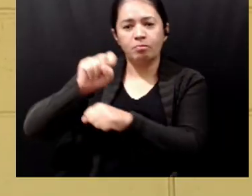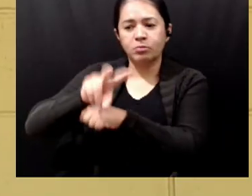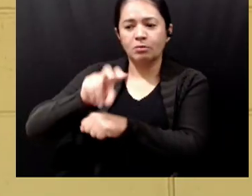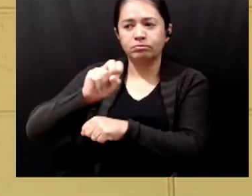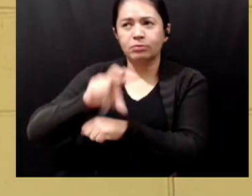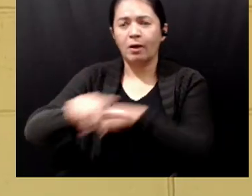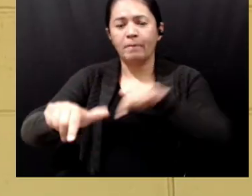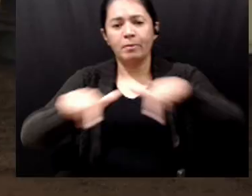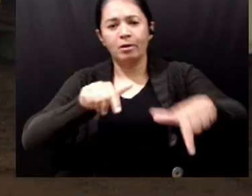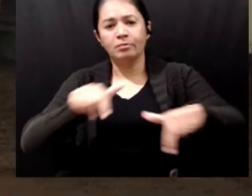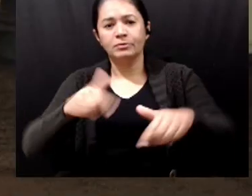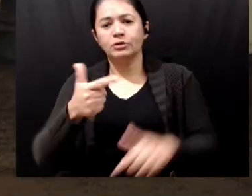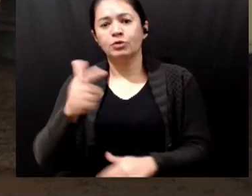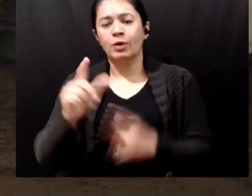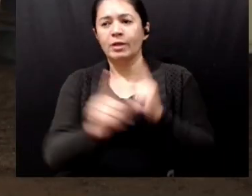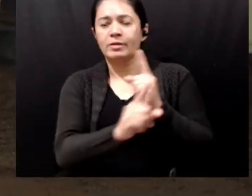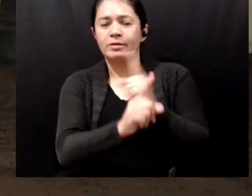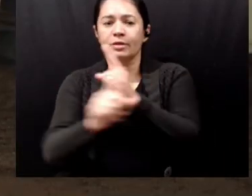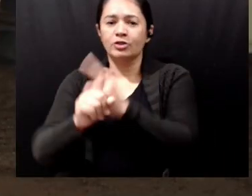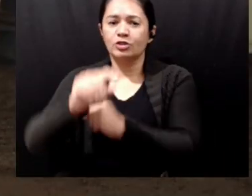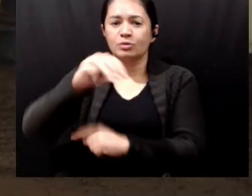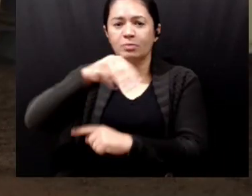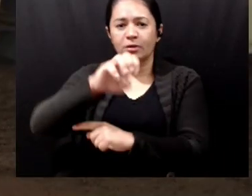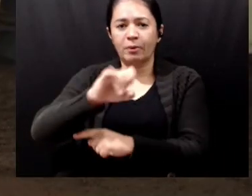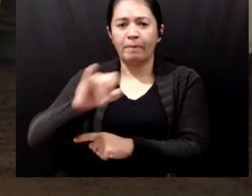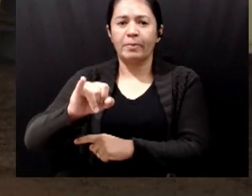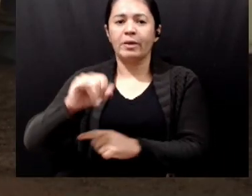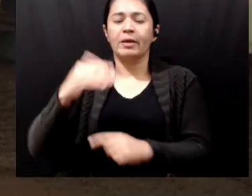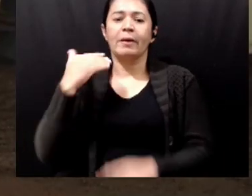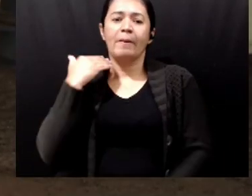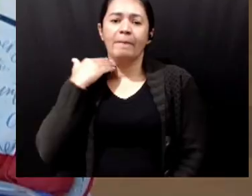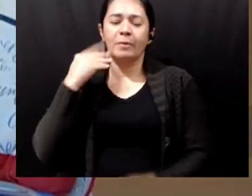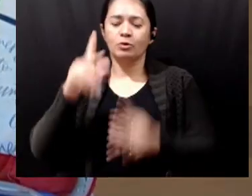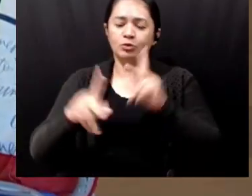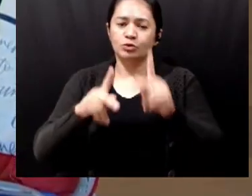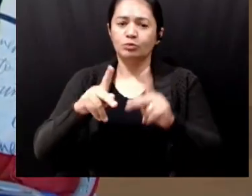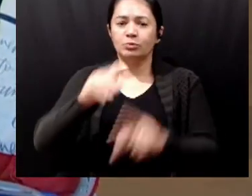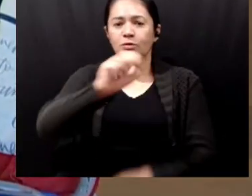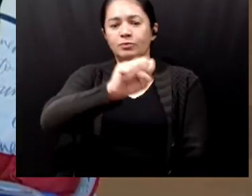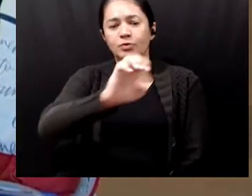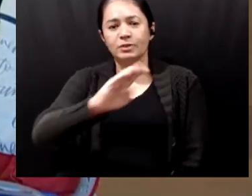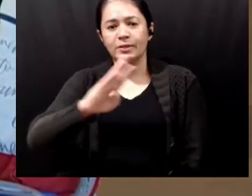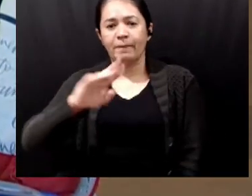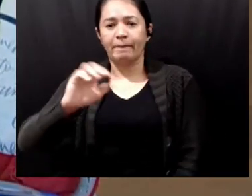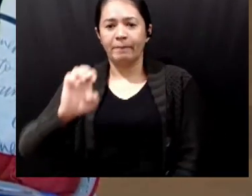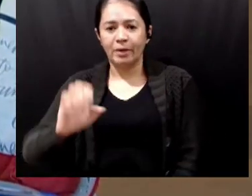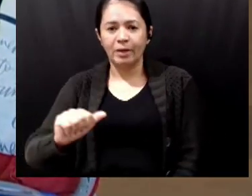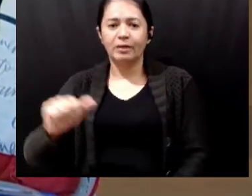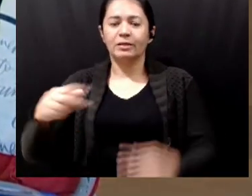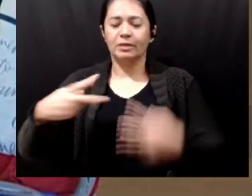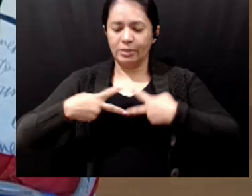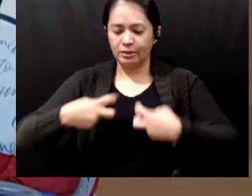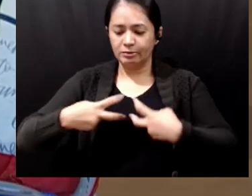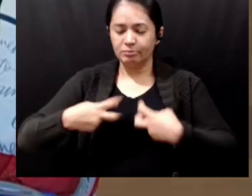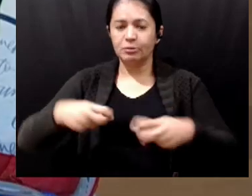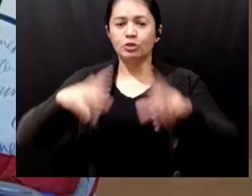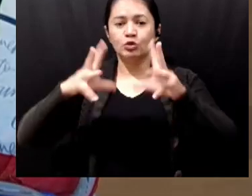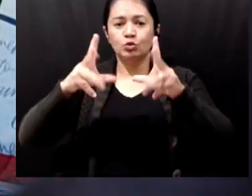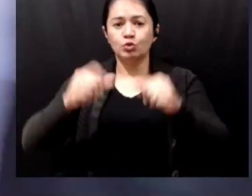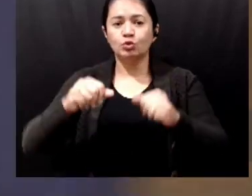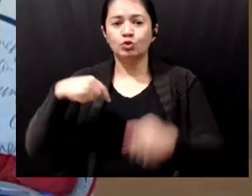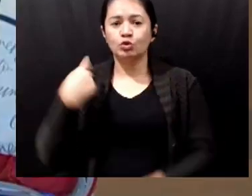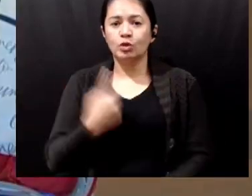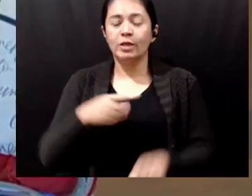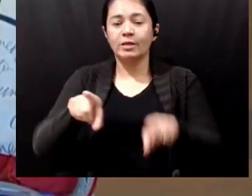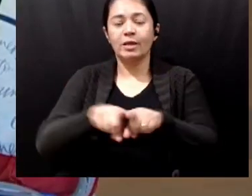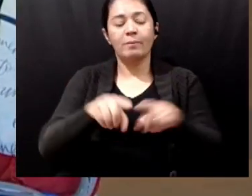atendimento MEI, Banco do Povo, Sebrae, todo o atendimento de geração de trabalho e renda, a gente ainda compôs esse feirão